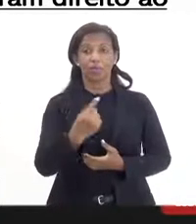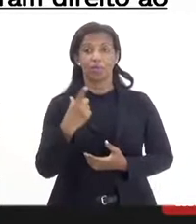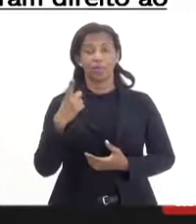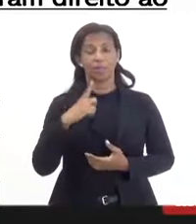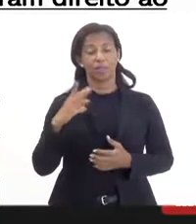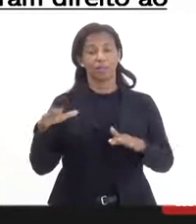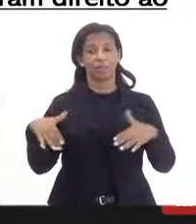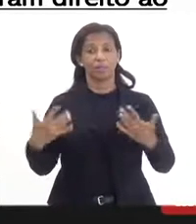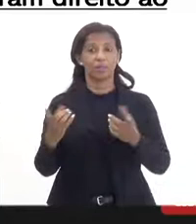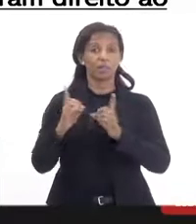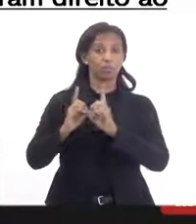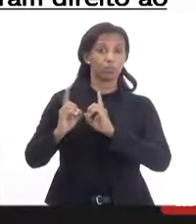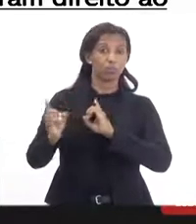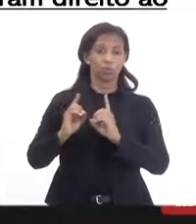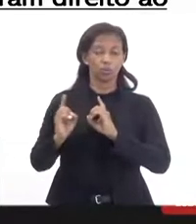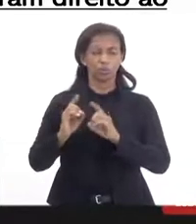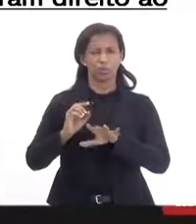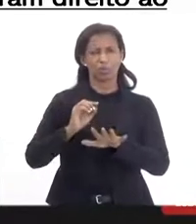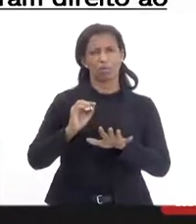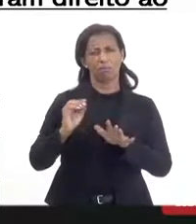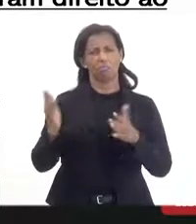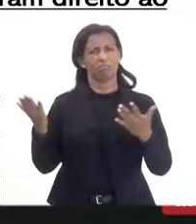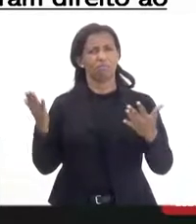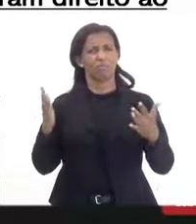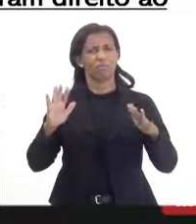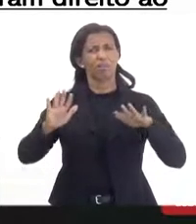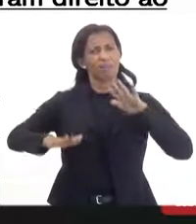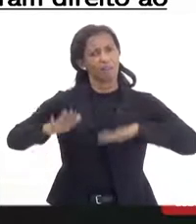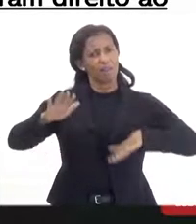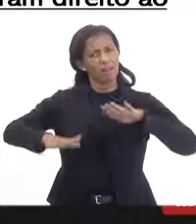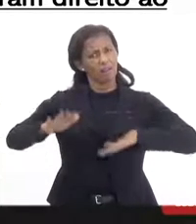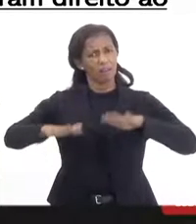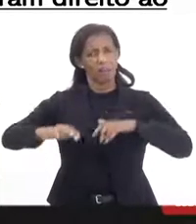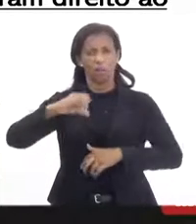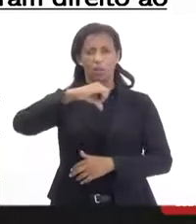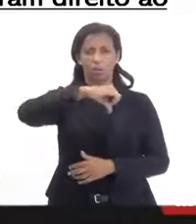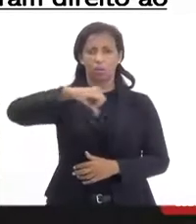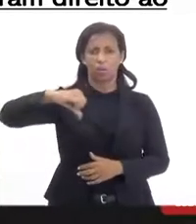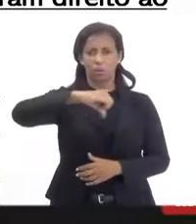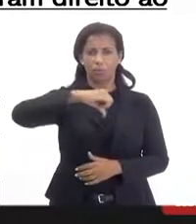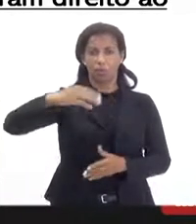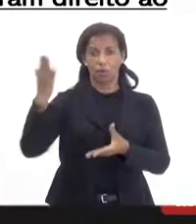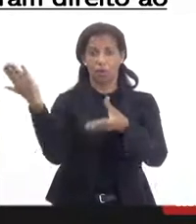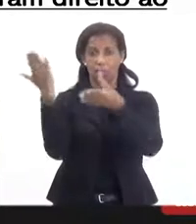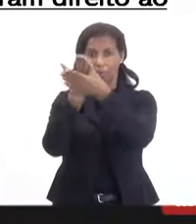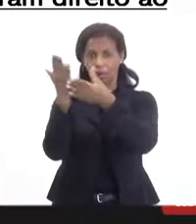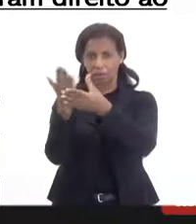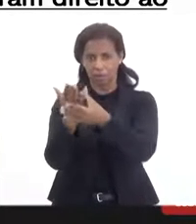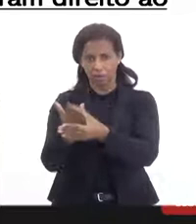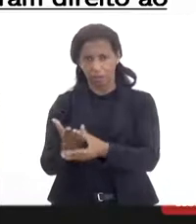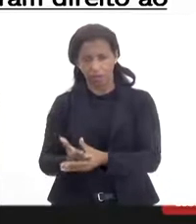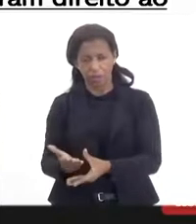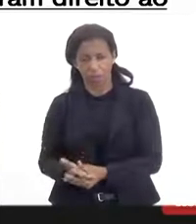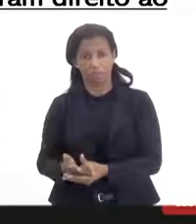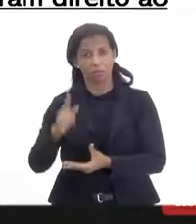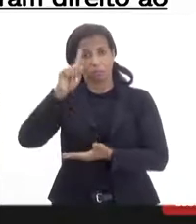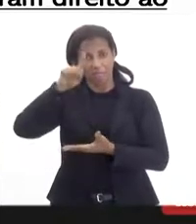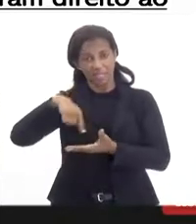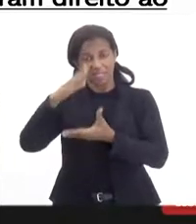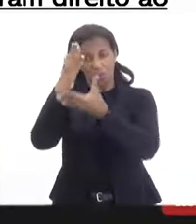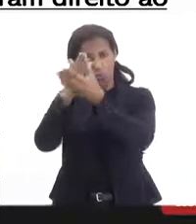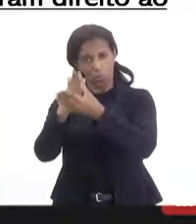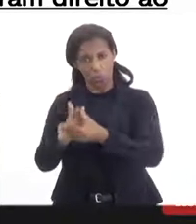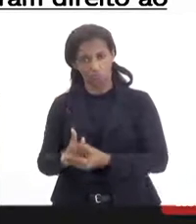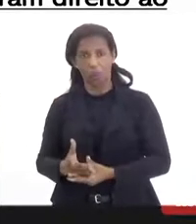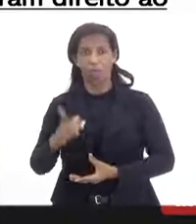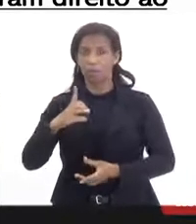tá, discussões variadas, são, como eu disse, 99 processos. Entre esses 99 processos, nós